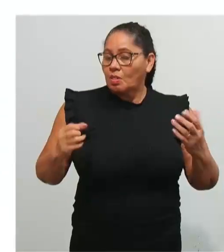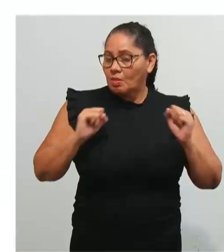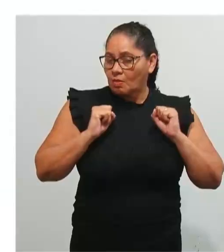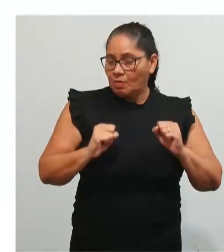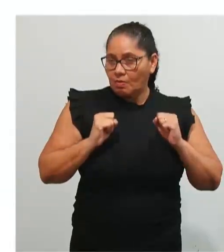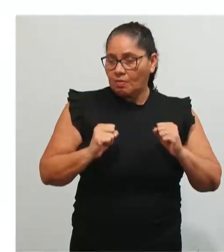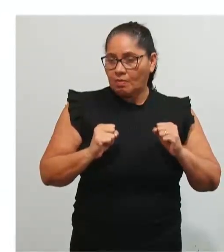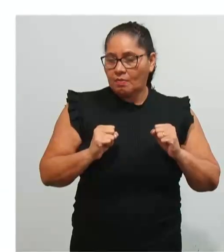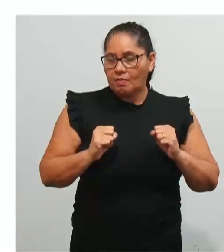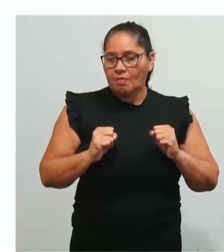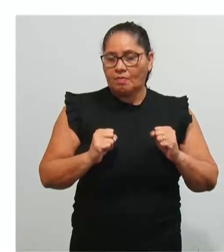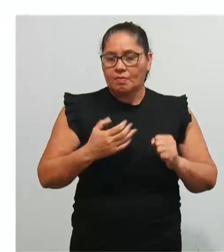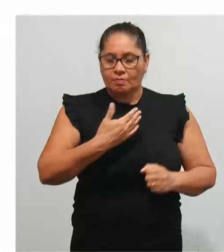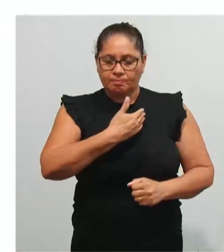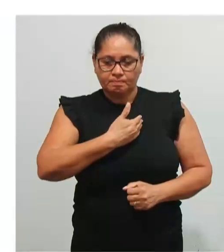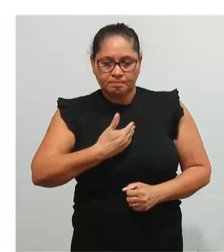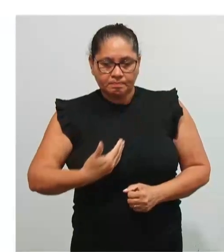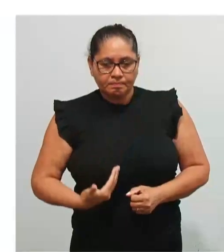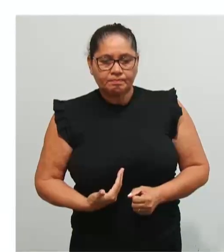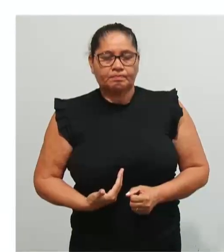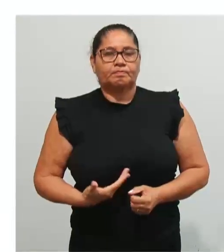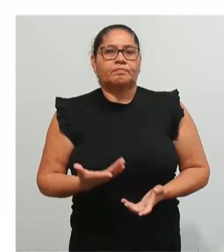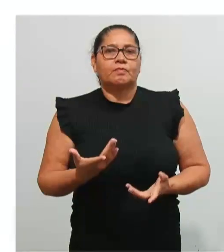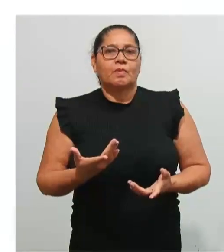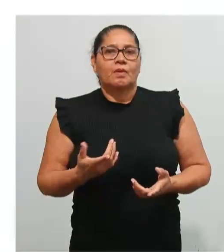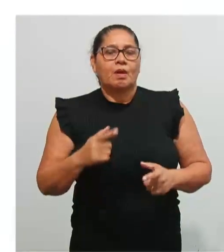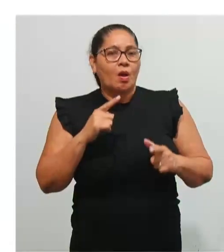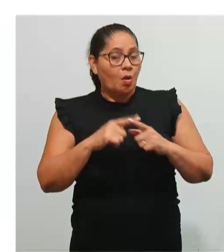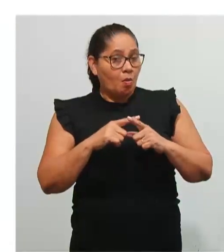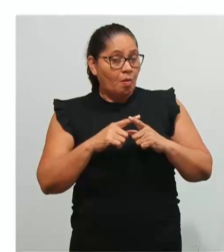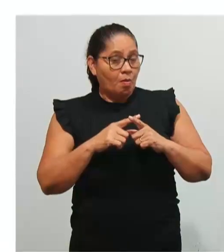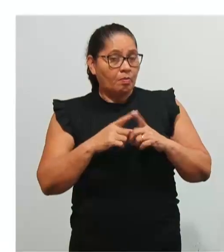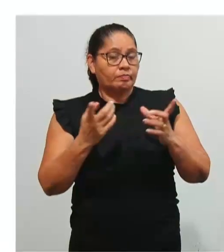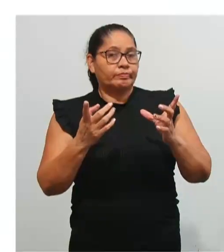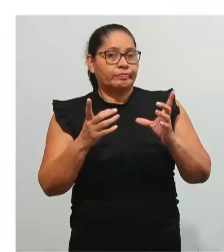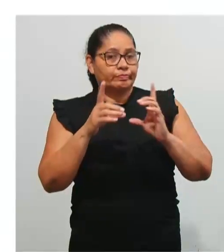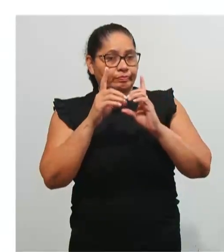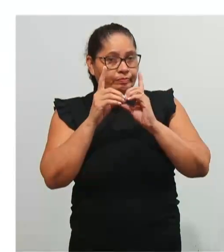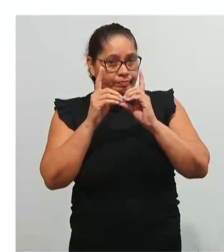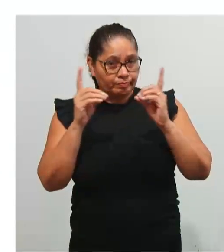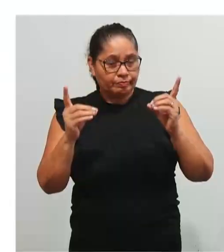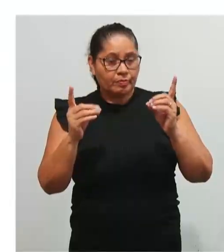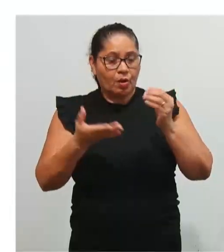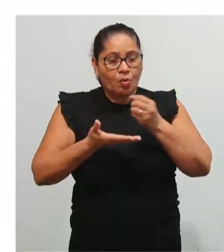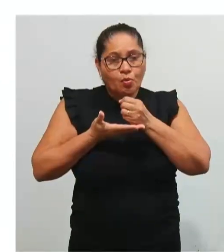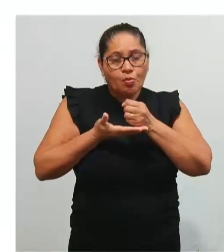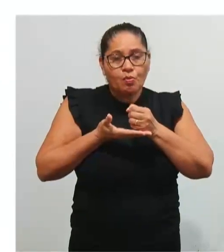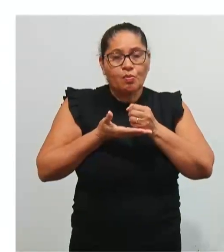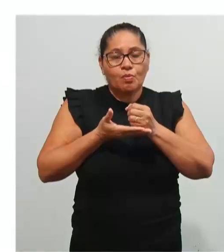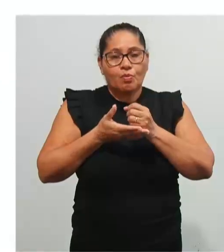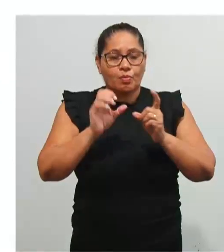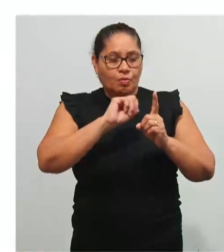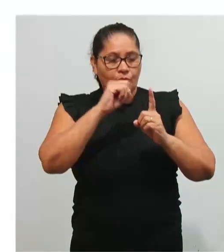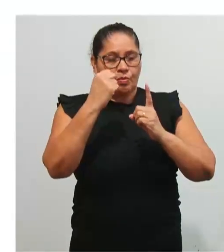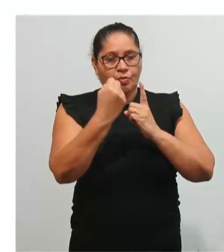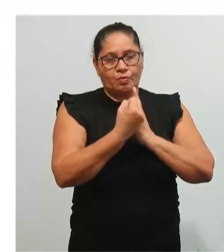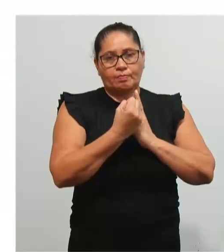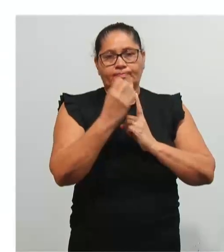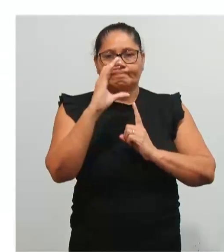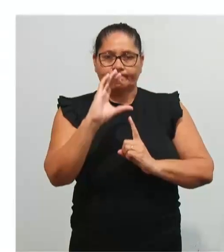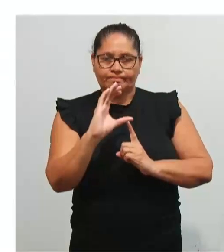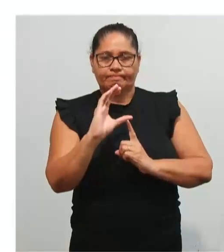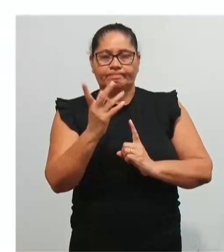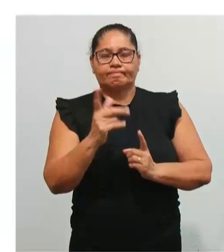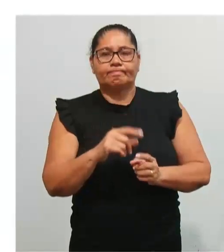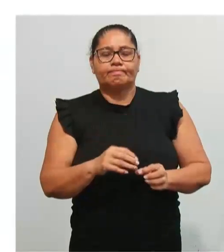para governar, dada a sua legitimidade democrática e o apoio com que conta na sociedade civil. O